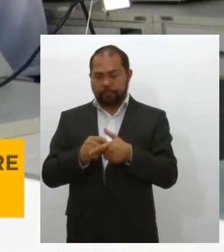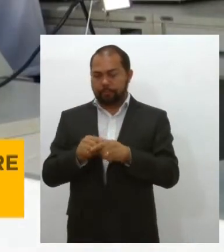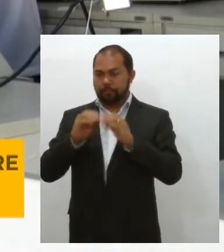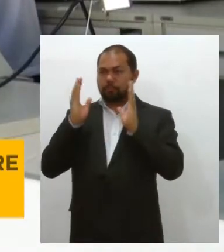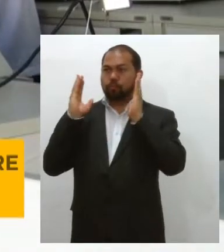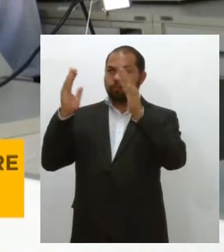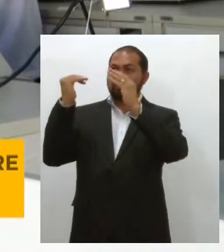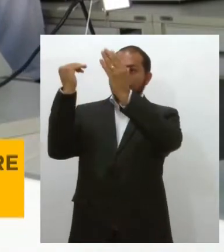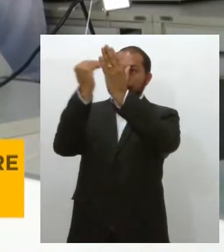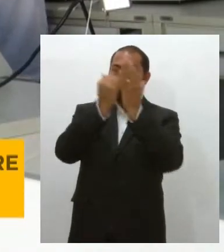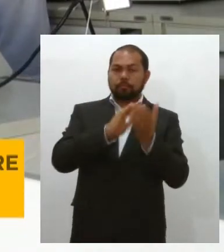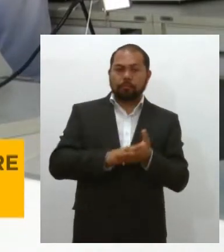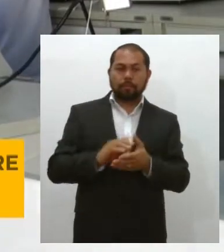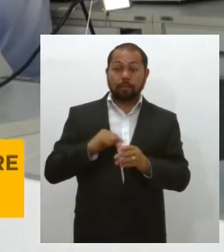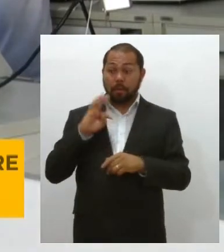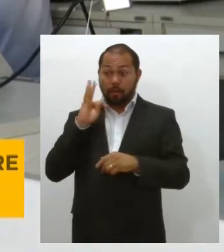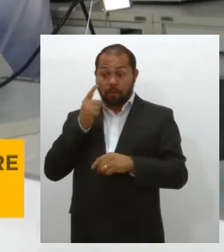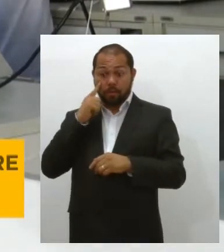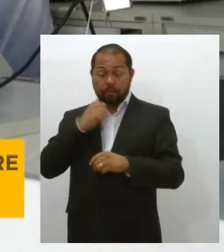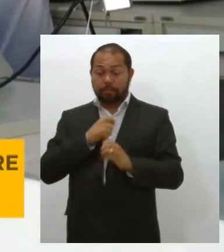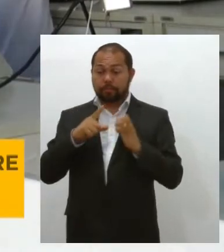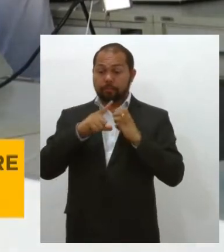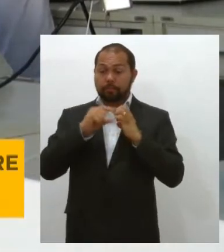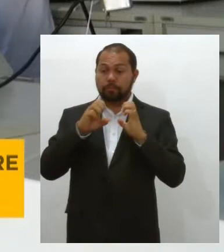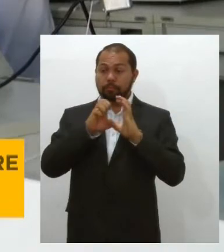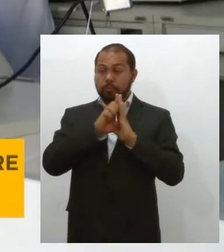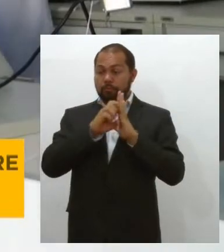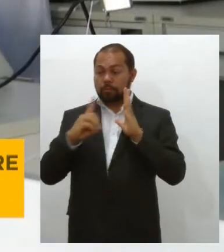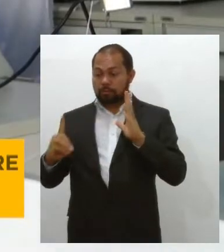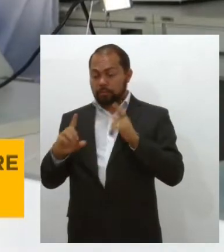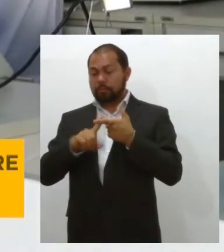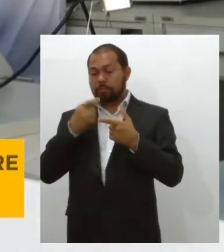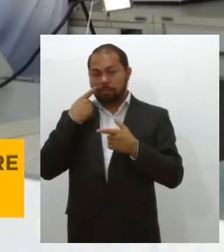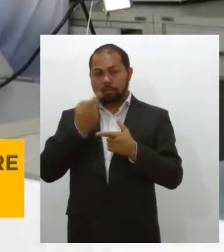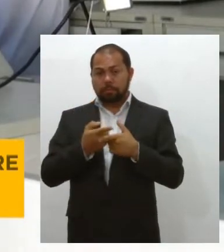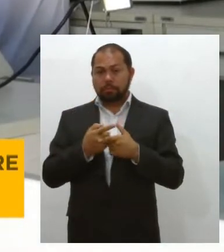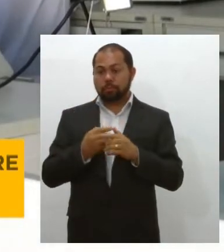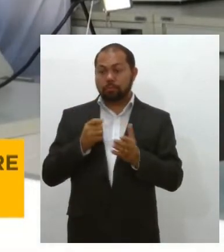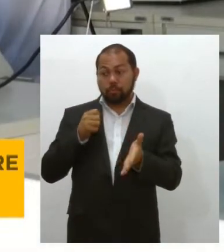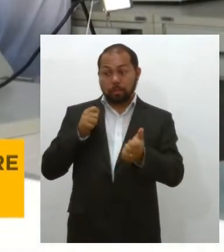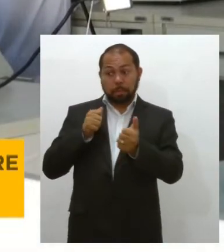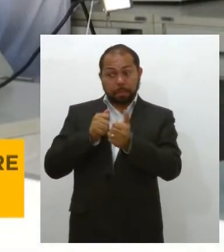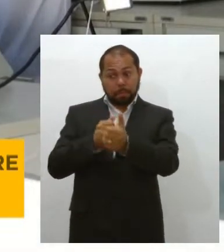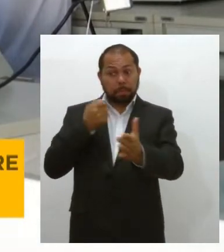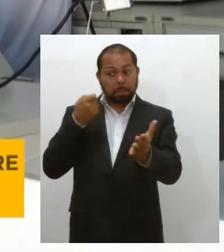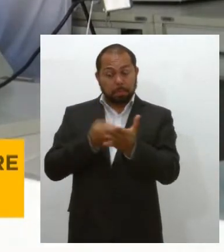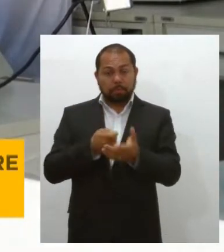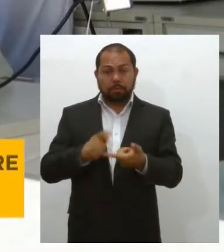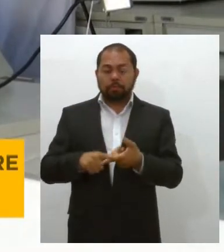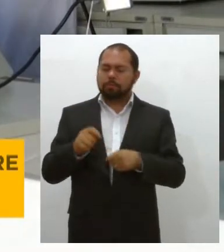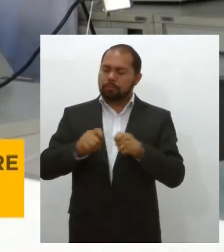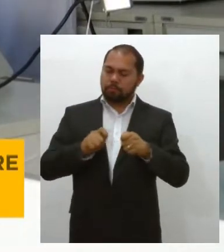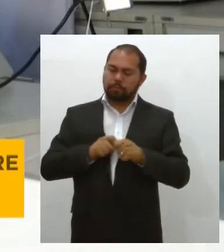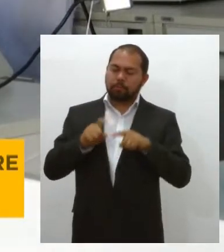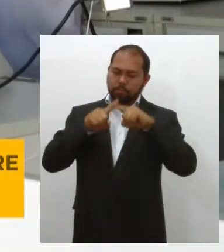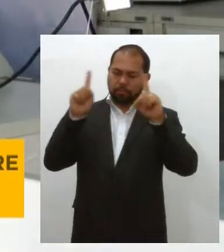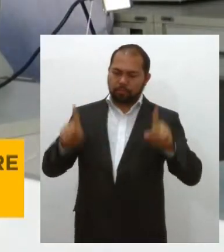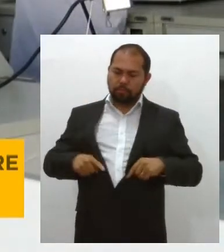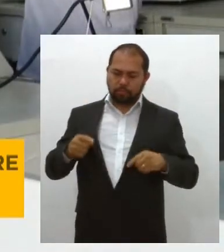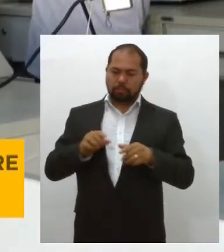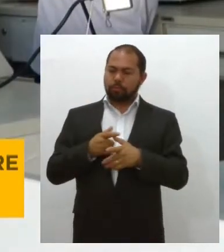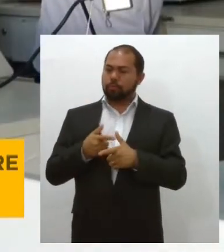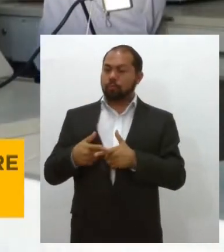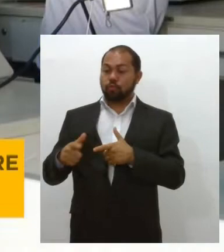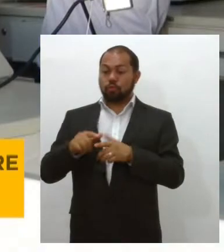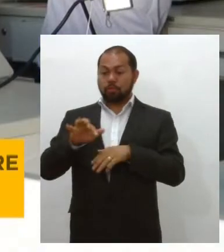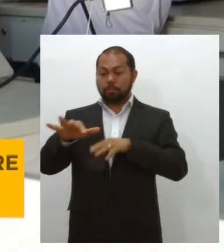visa atender ao edital. Por isso, a correria é para que todos os funcionários sejam distribuídos e, a cada dia,